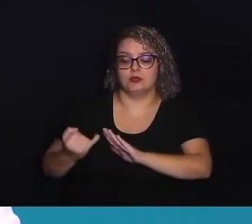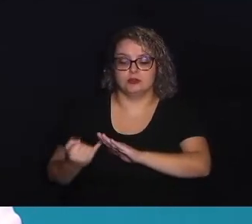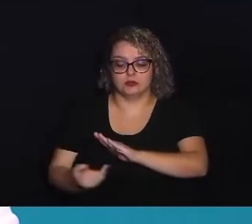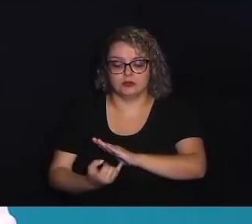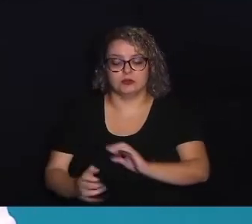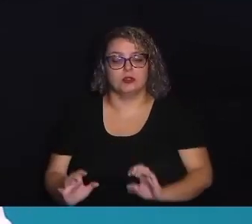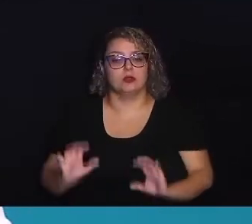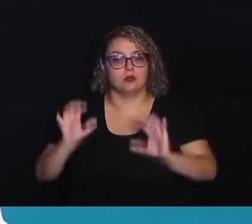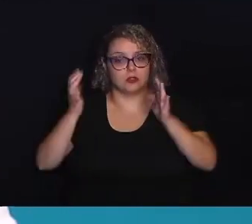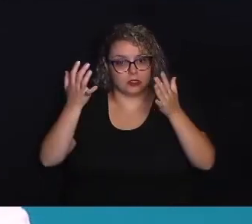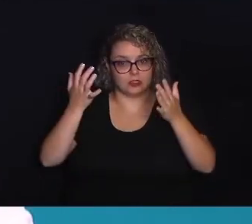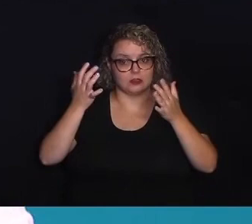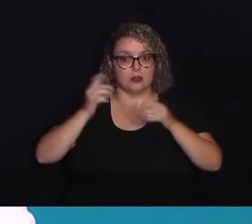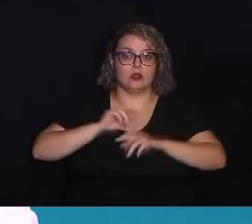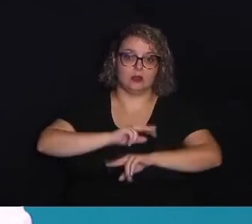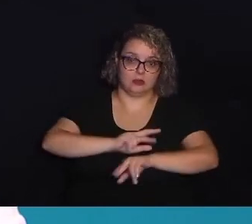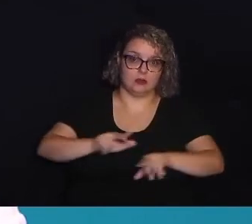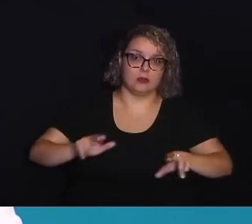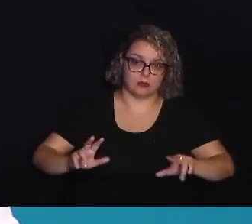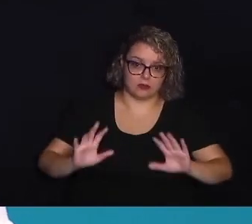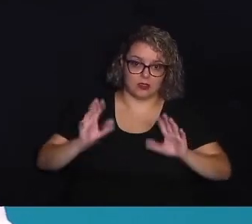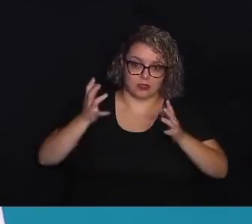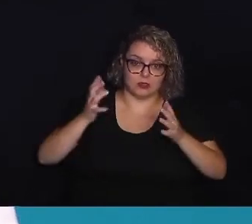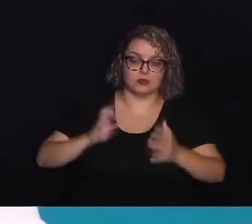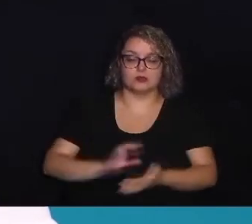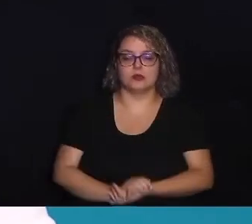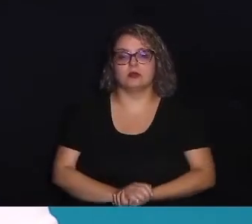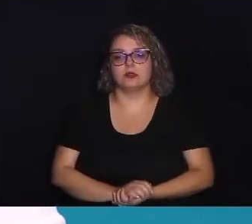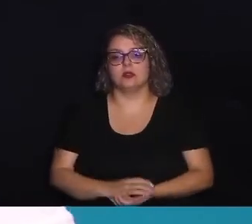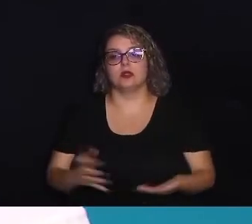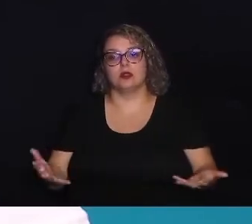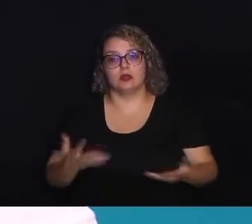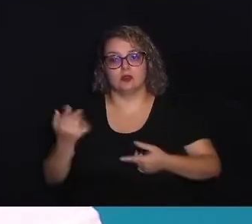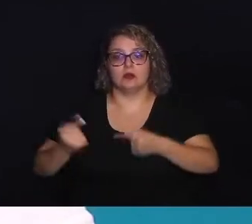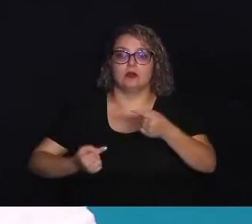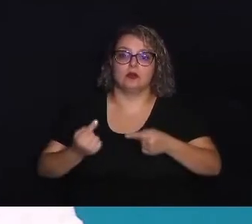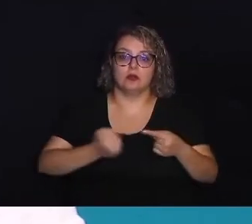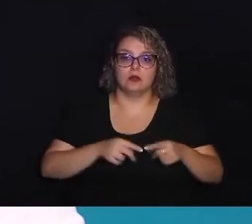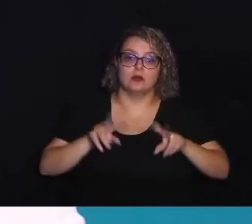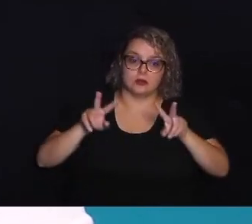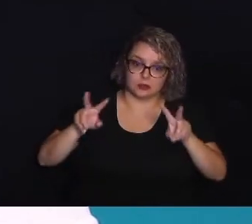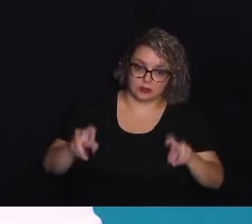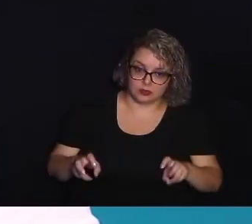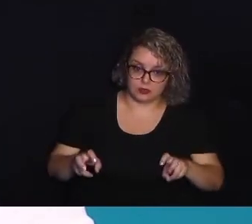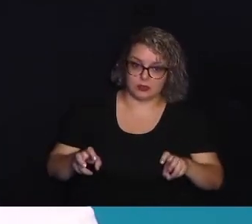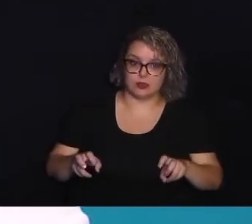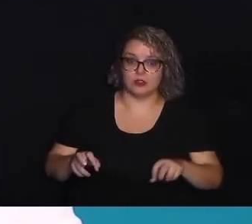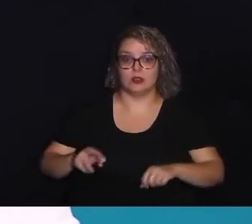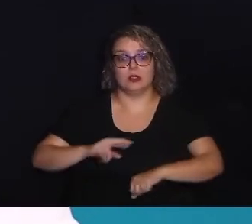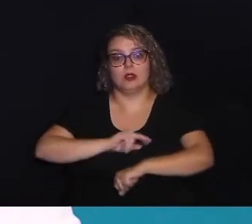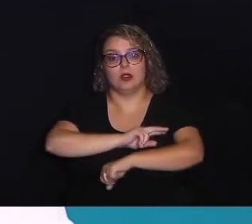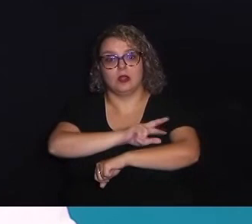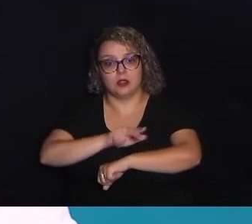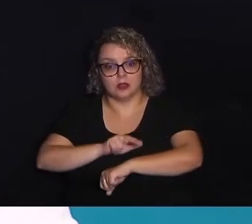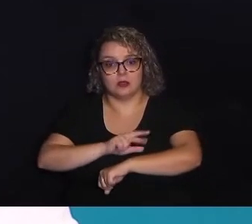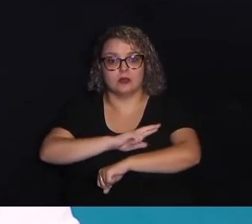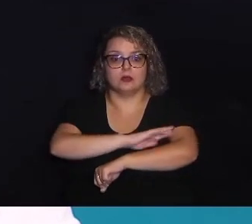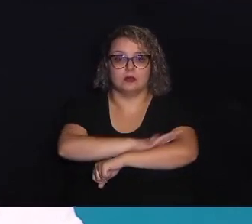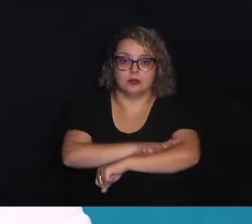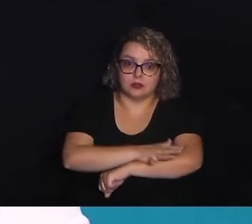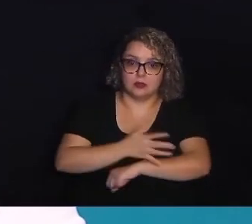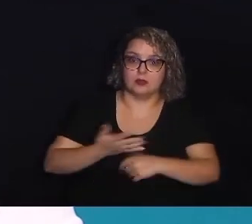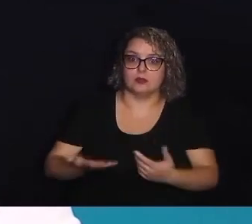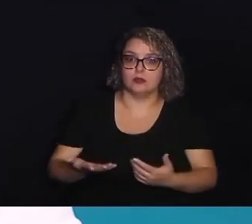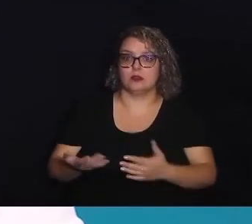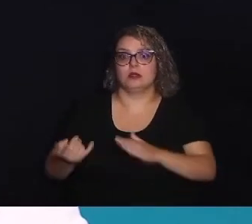espaço realizar institucionalmente o evento um evento e vários eventos na verdade né que promovam a discussão sobre